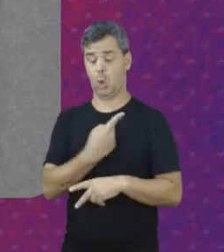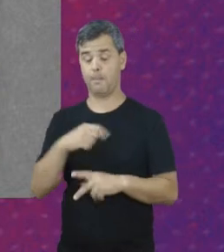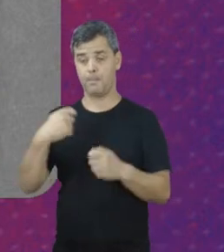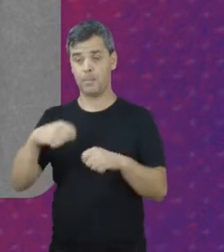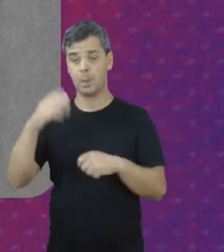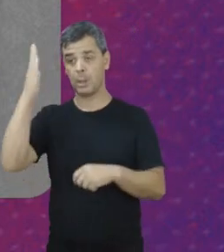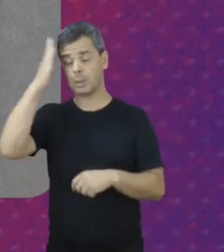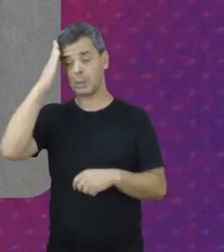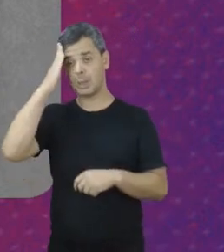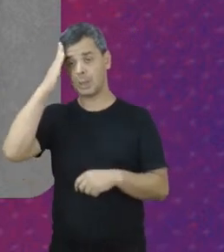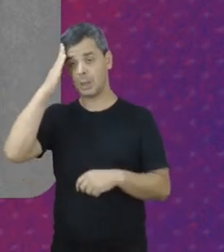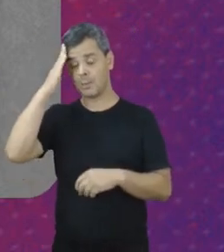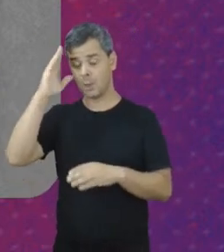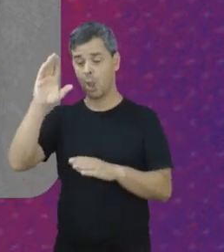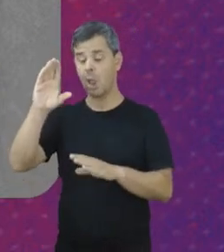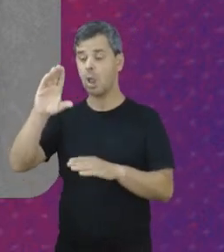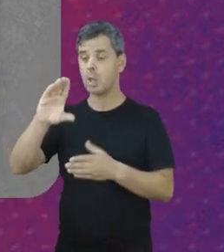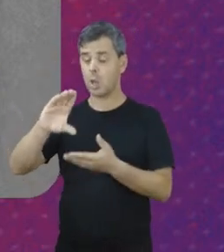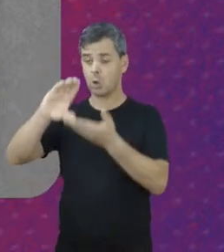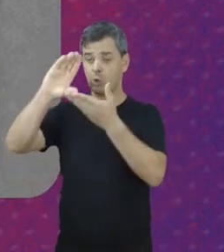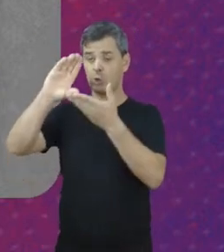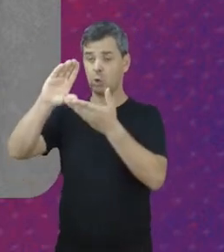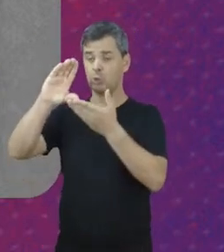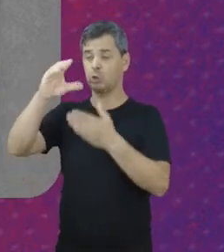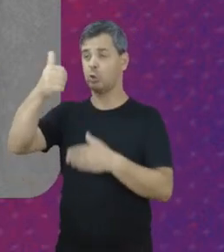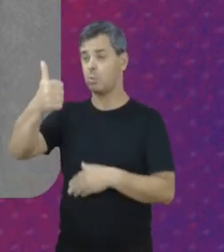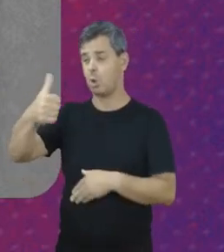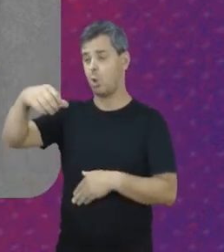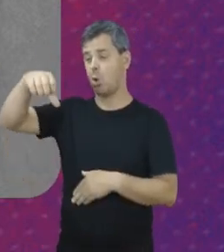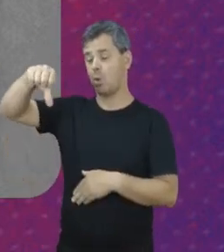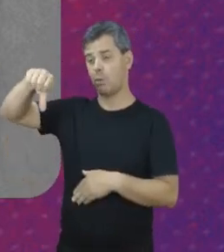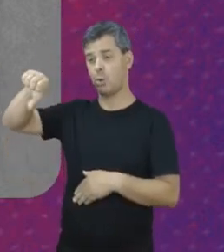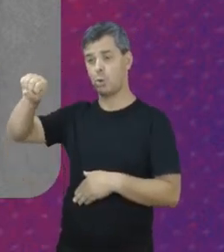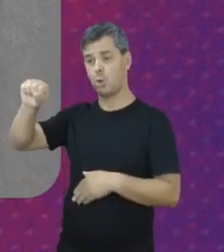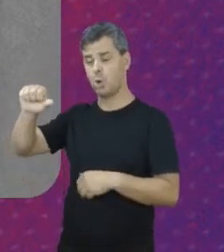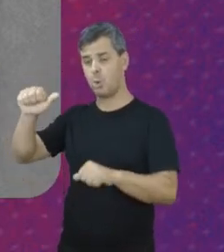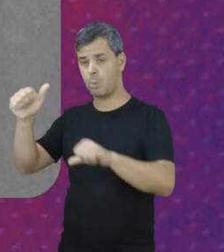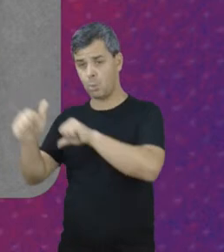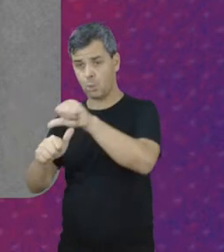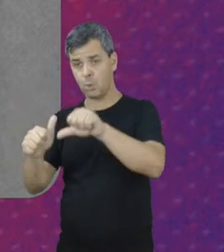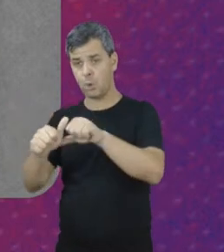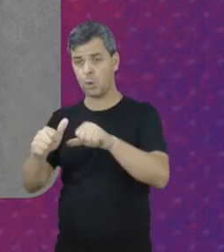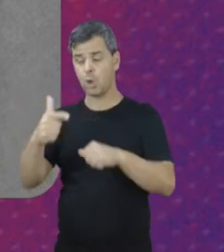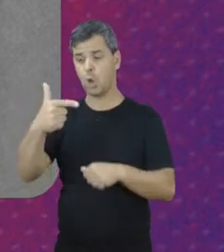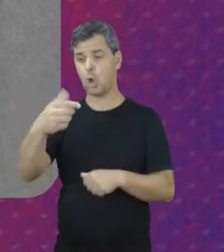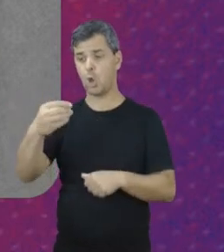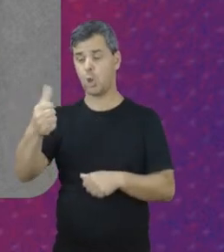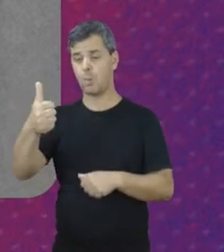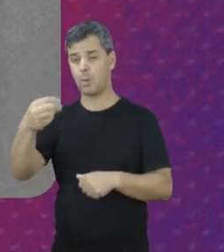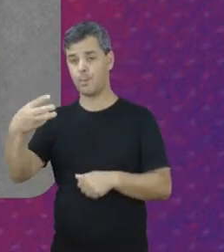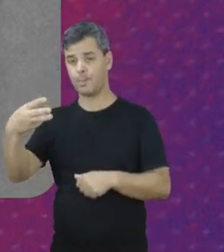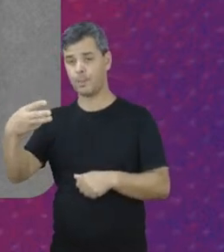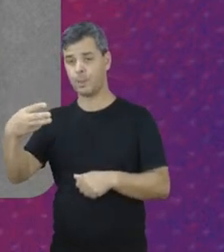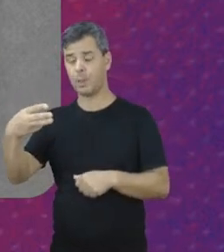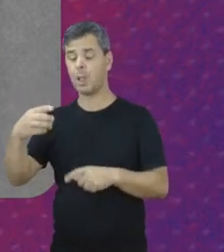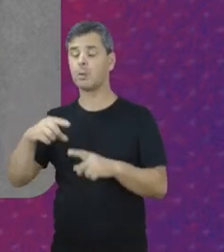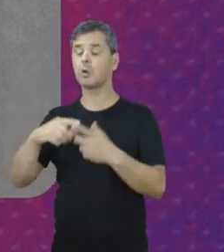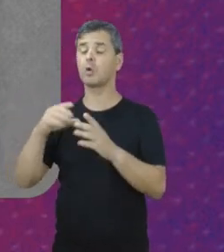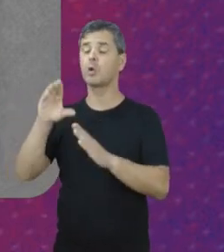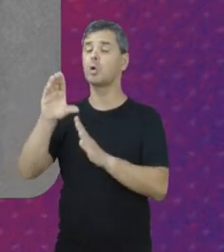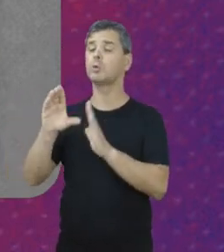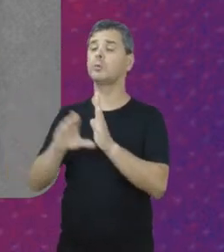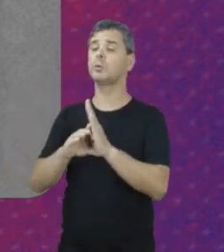precisa entender que a Constituição de 88 ela mudou bastante coisa, né? E que em 2013 o Código Civil deixou de mencionar